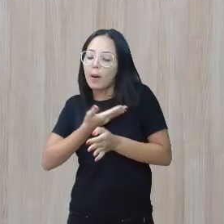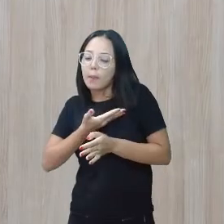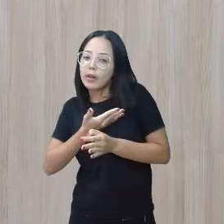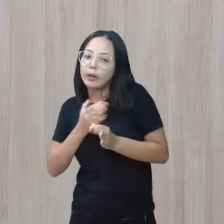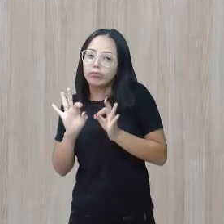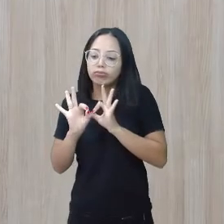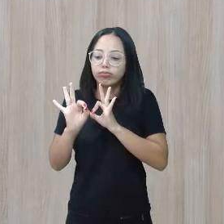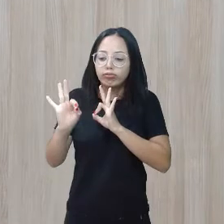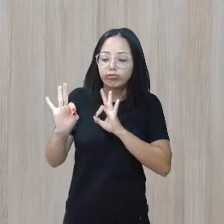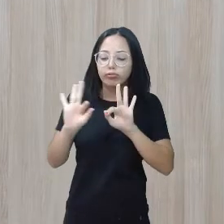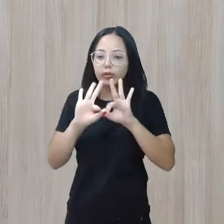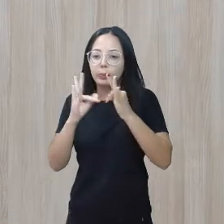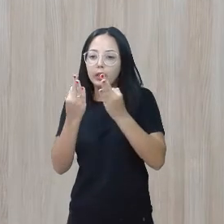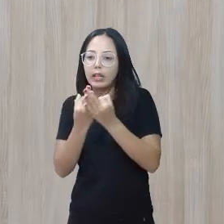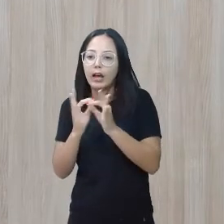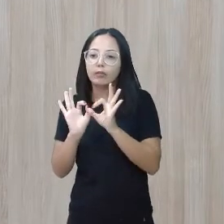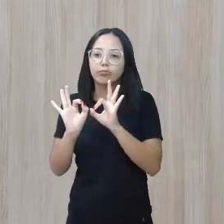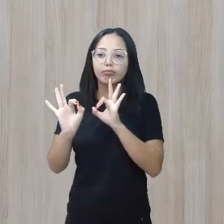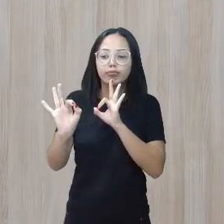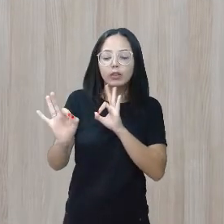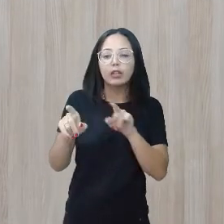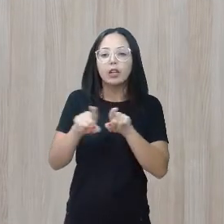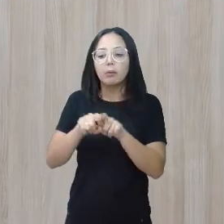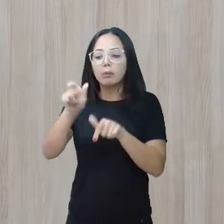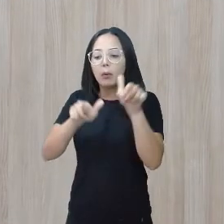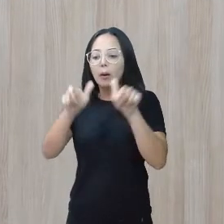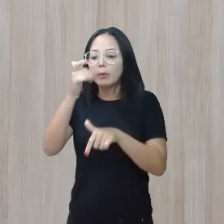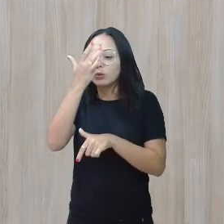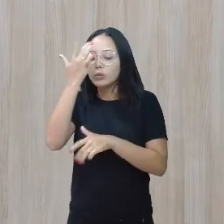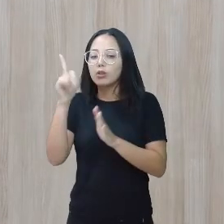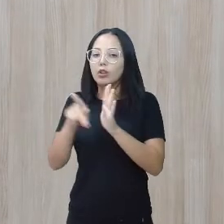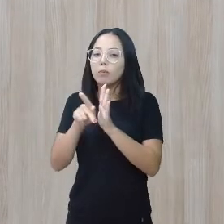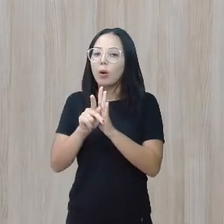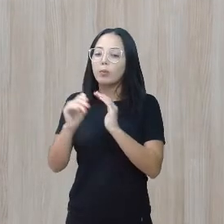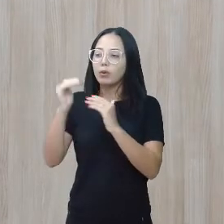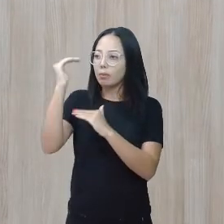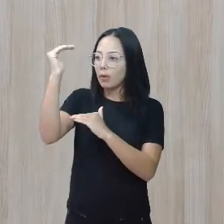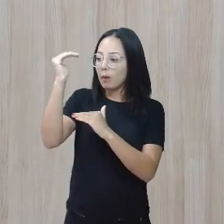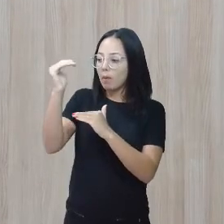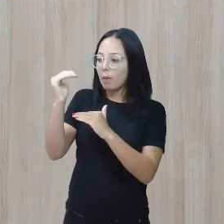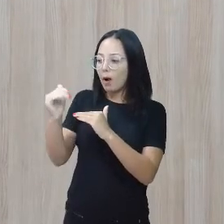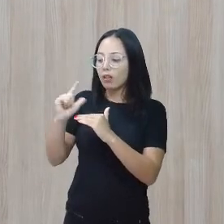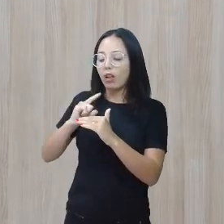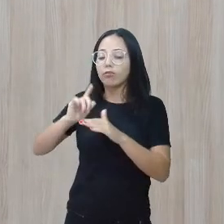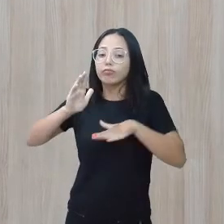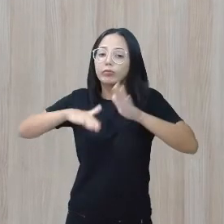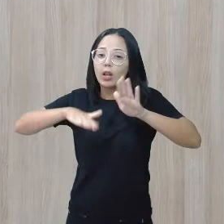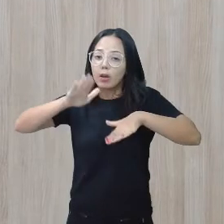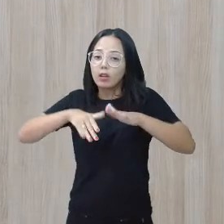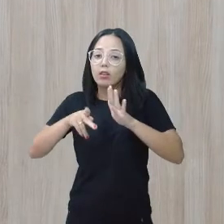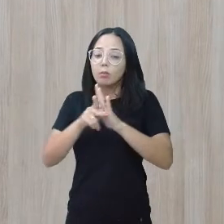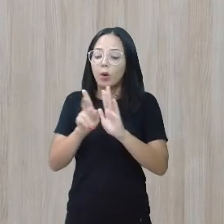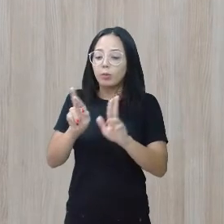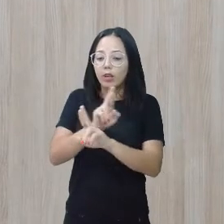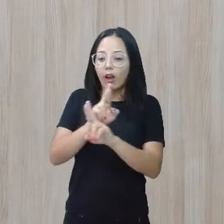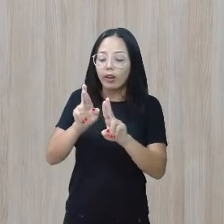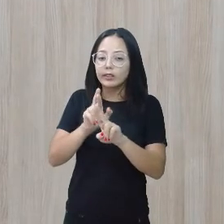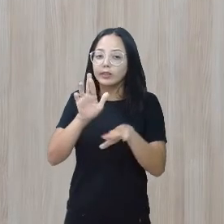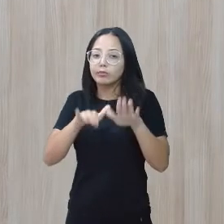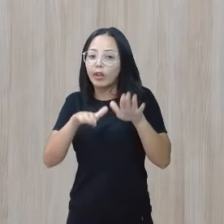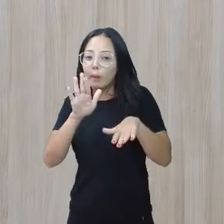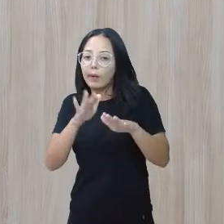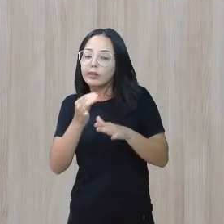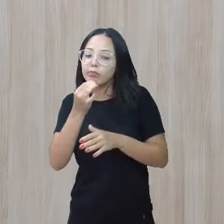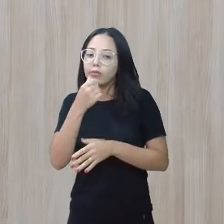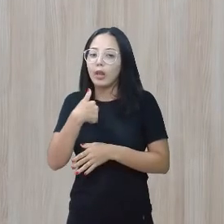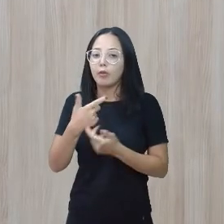próximos, familiares, pessoas que estão exercendo poder em certa hierarquia. Então, a depender dessa relação, por exemplo,